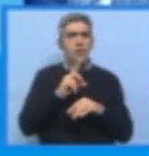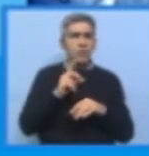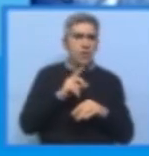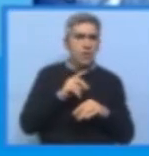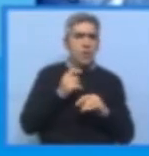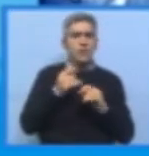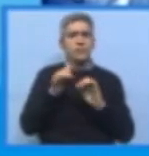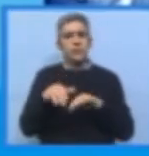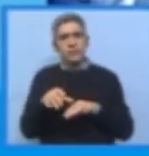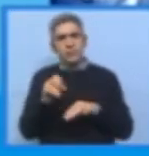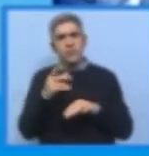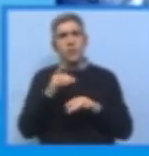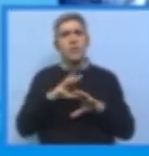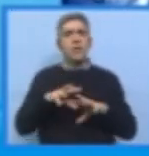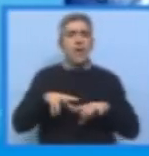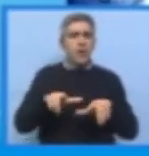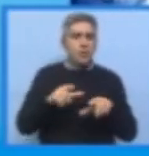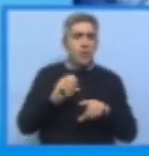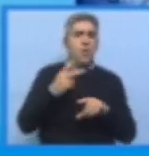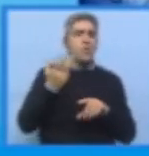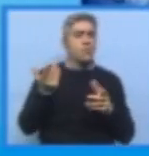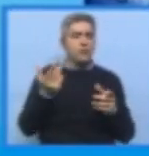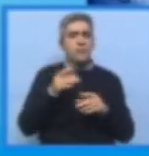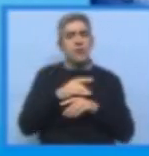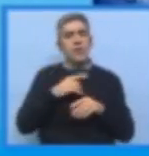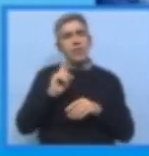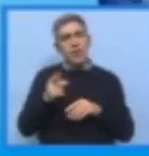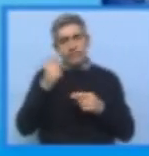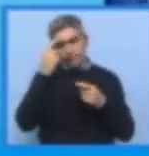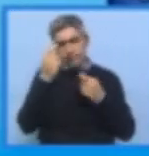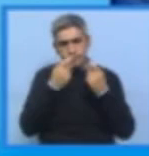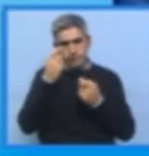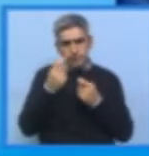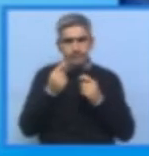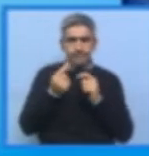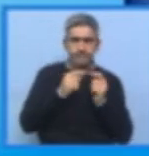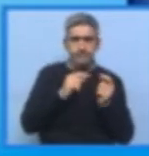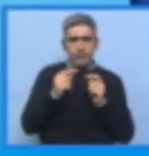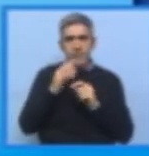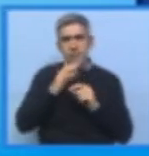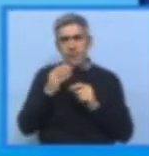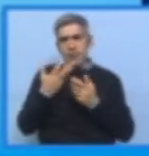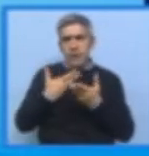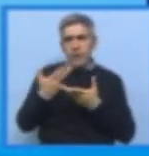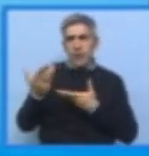estadio terminal, seja uma doença oncológica. O médico tem o dever de ir discutindo esses assuntos com a